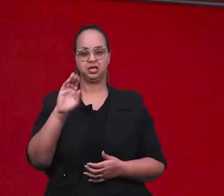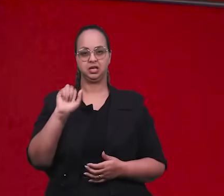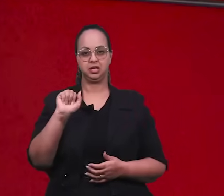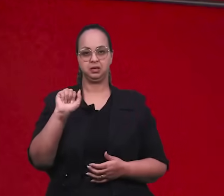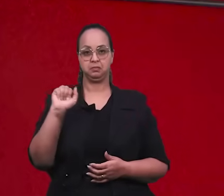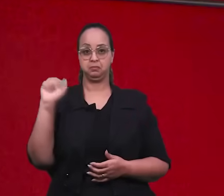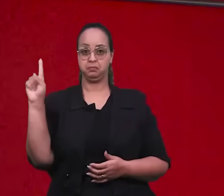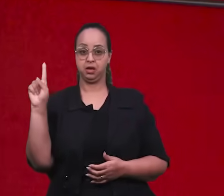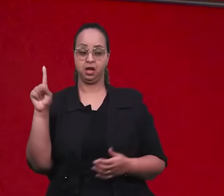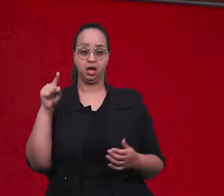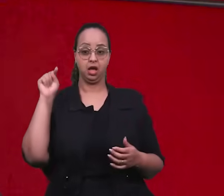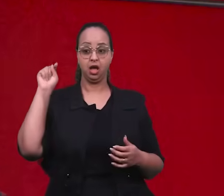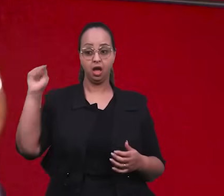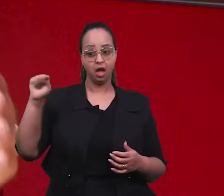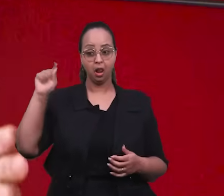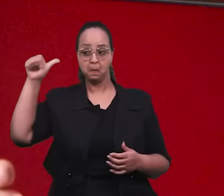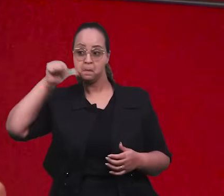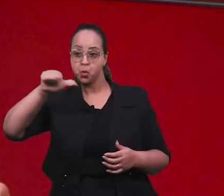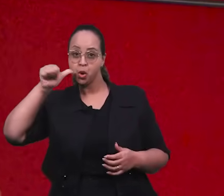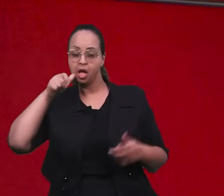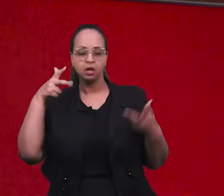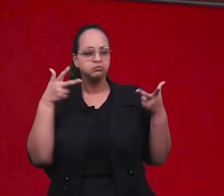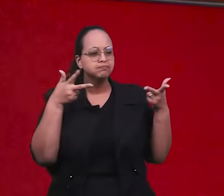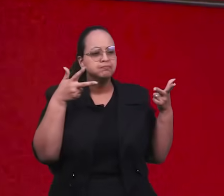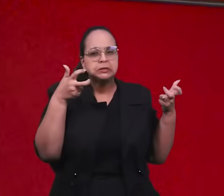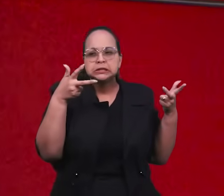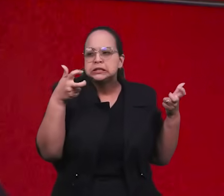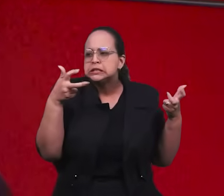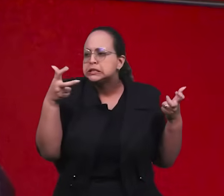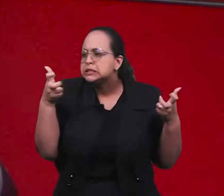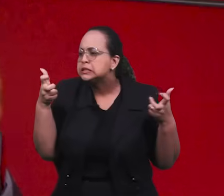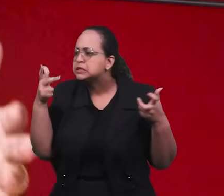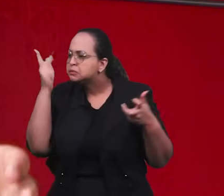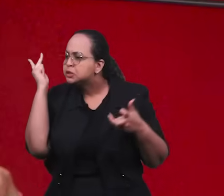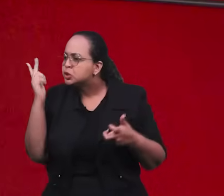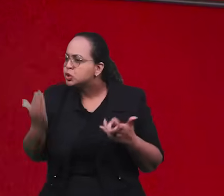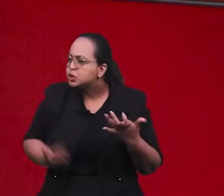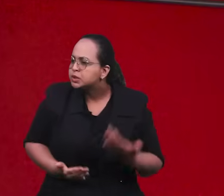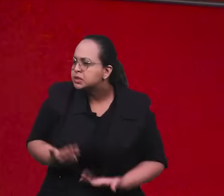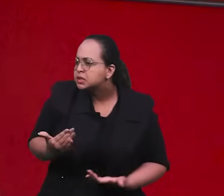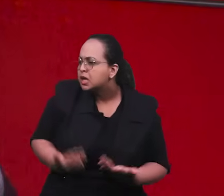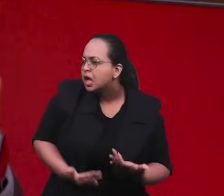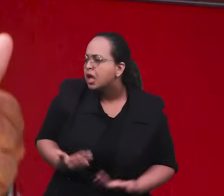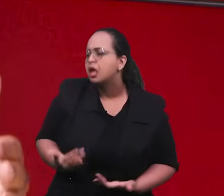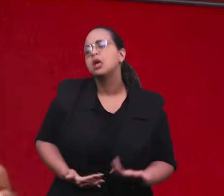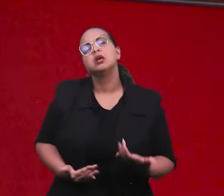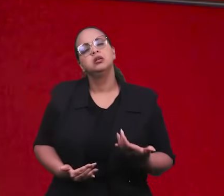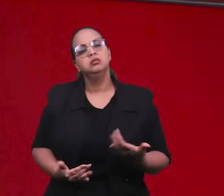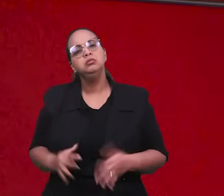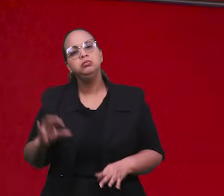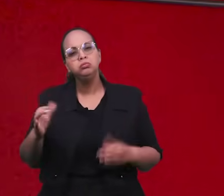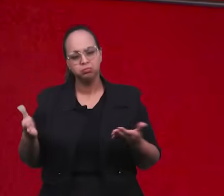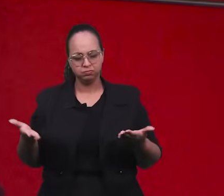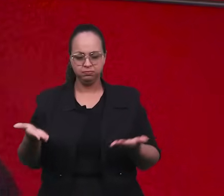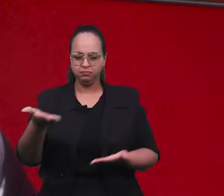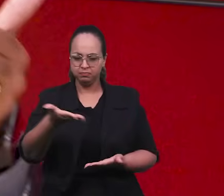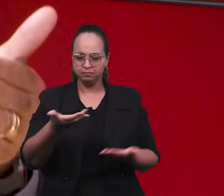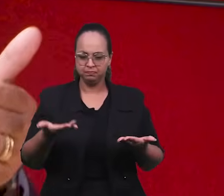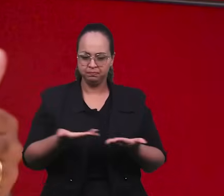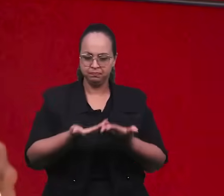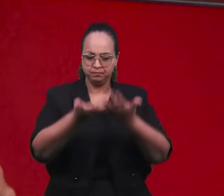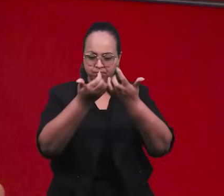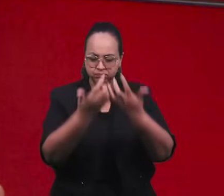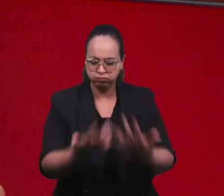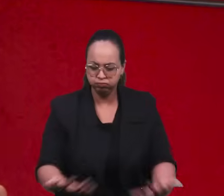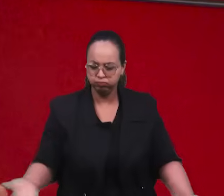referência, viu? E ela observou todos os pontos, a postura dos copeiros, o servir, a